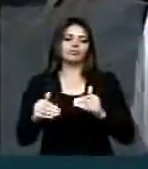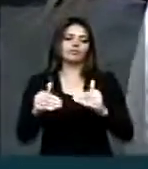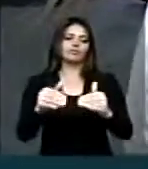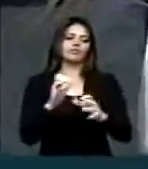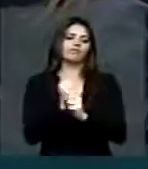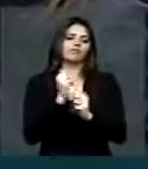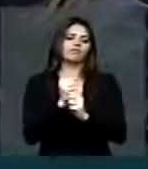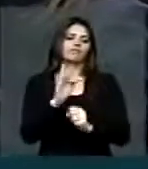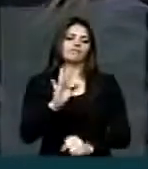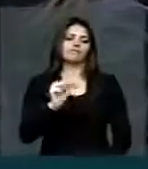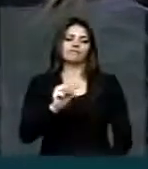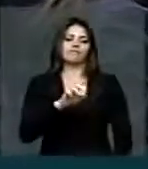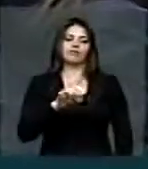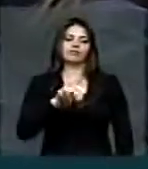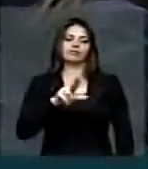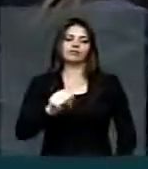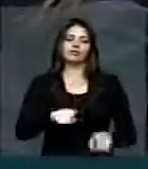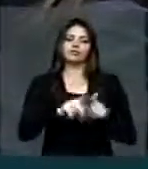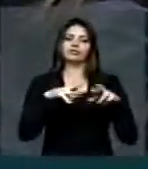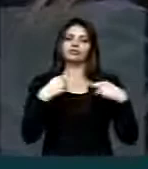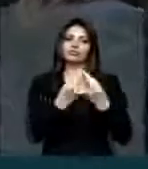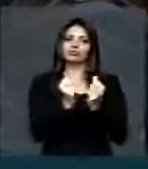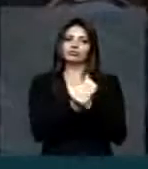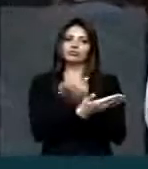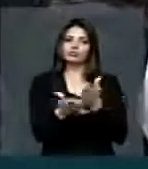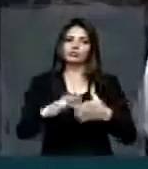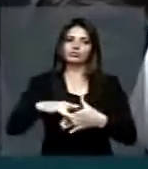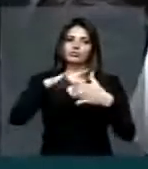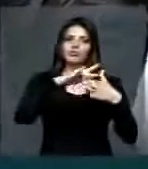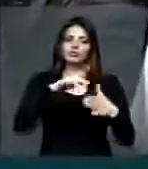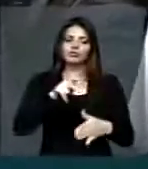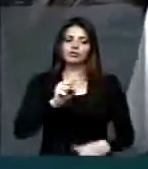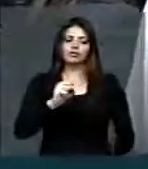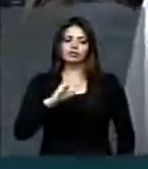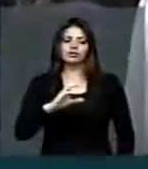por Vossa Excelência com todos os líderes. Então o PSC vai caminhar sim para